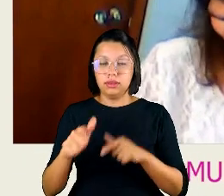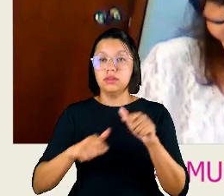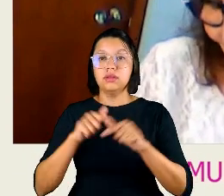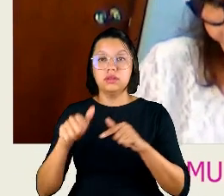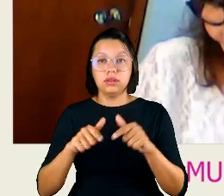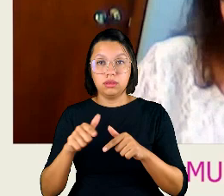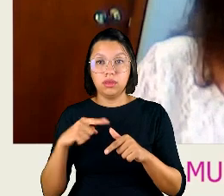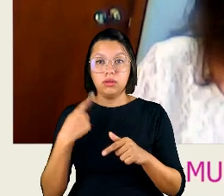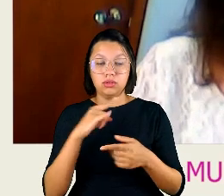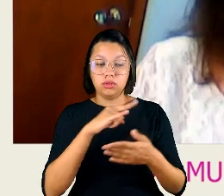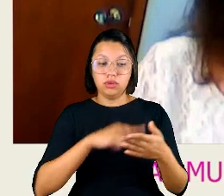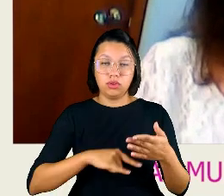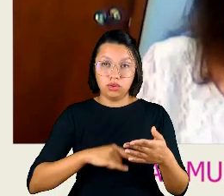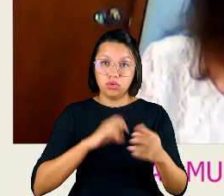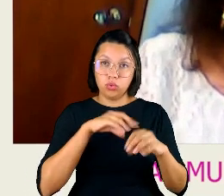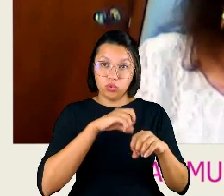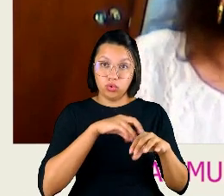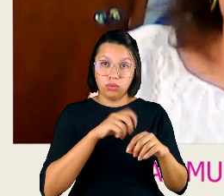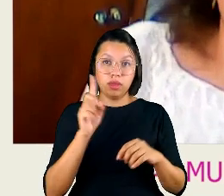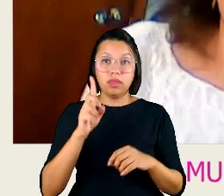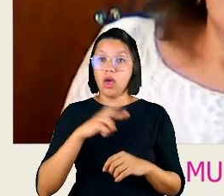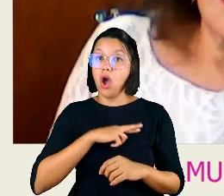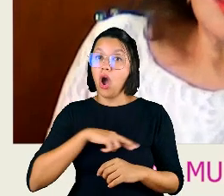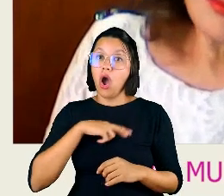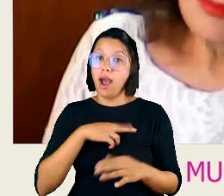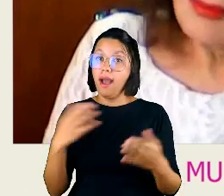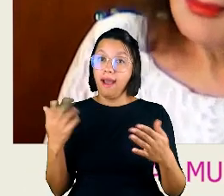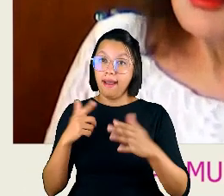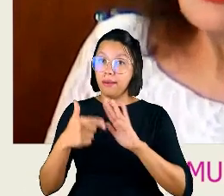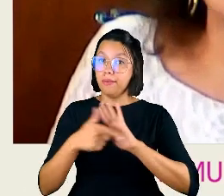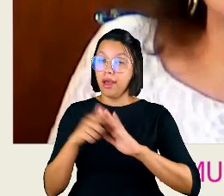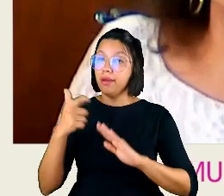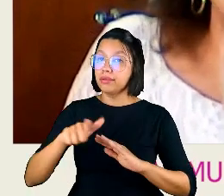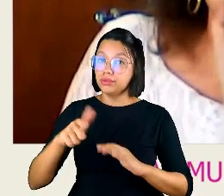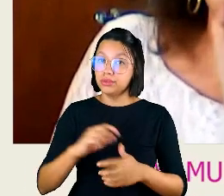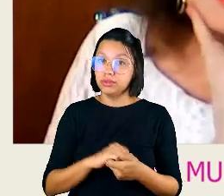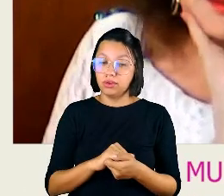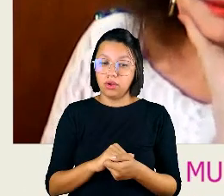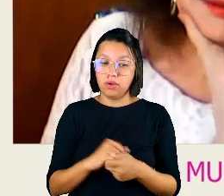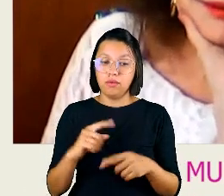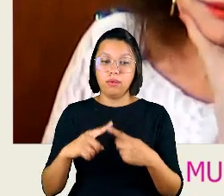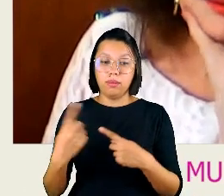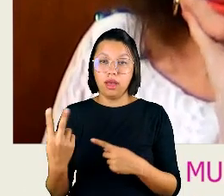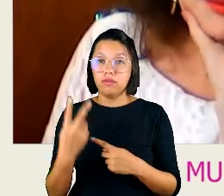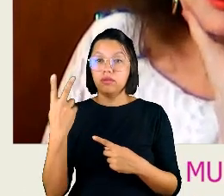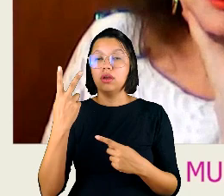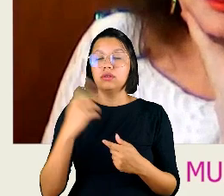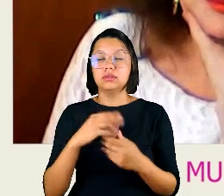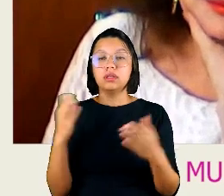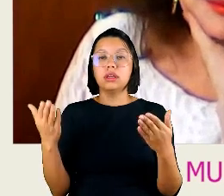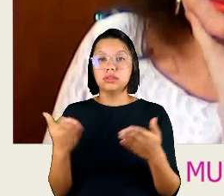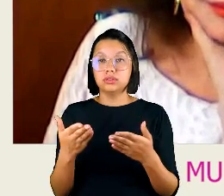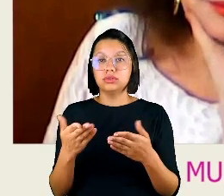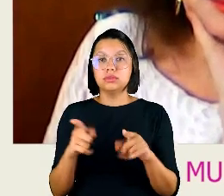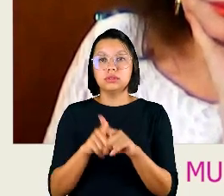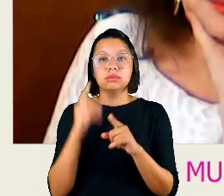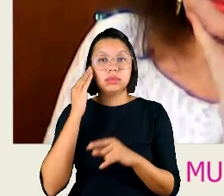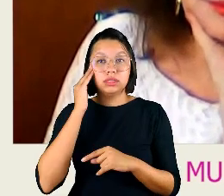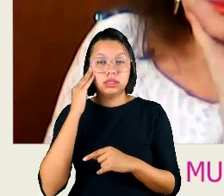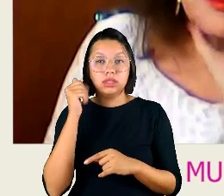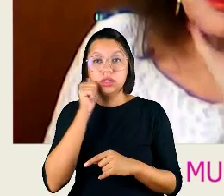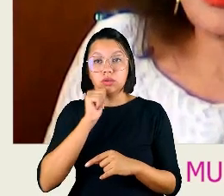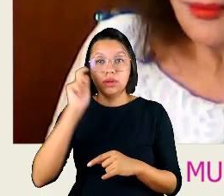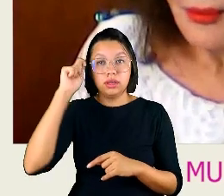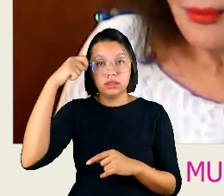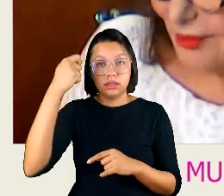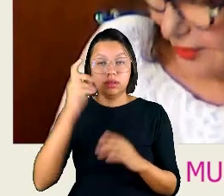questão de não romantizar esse papel de novo, mas como valorizar isso e também entender que mulheres negras, mulheres indígenas,